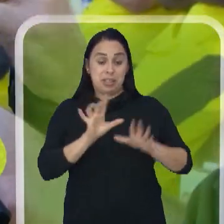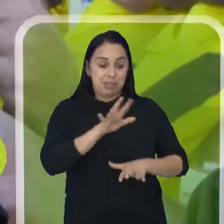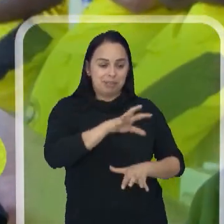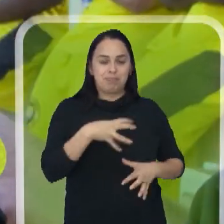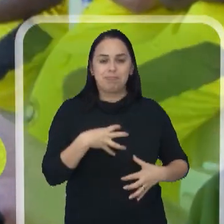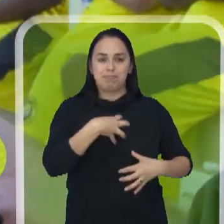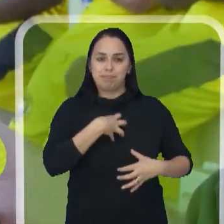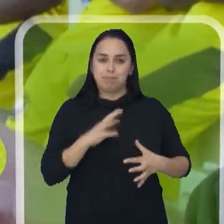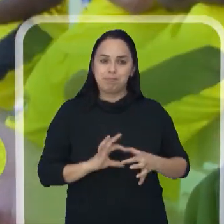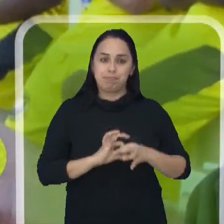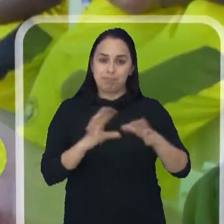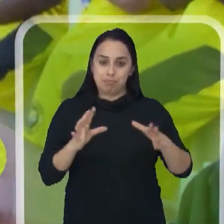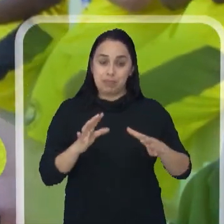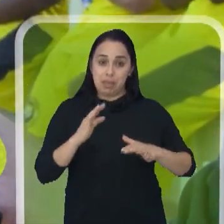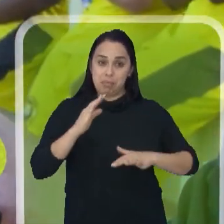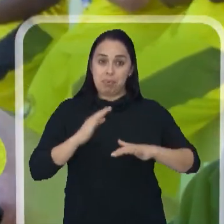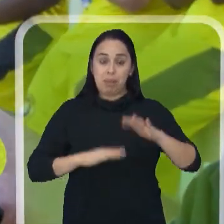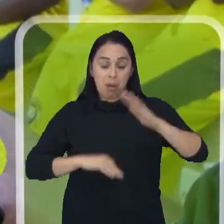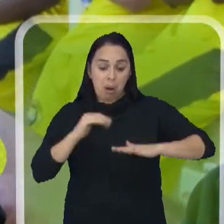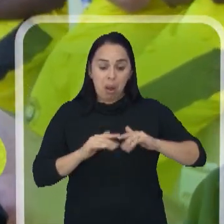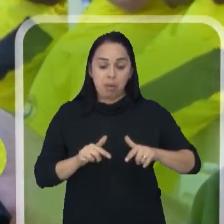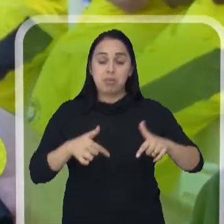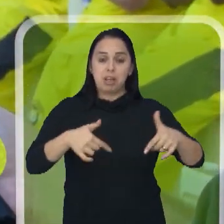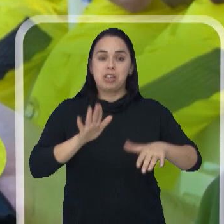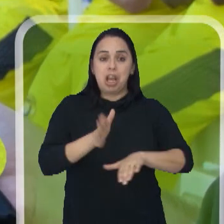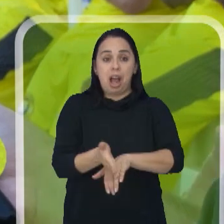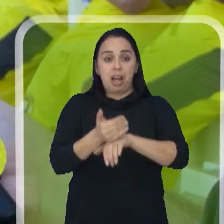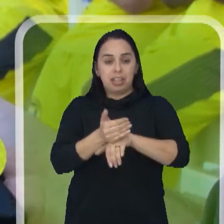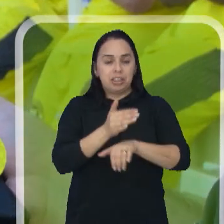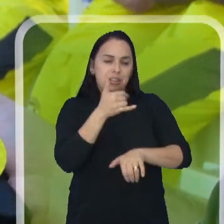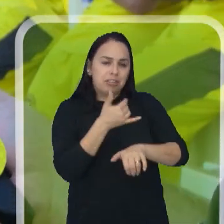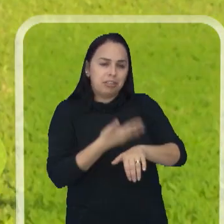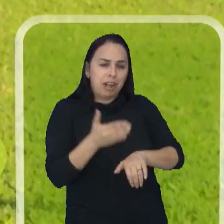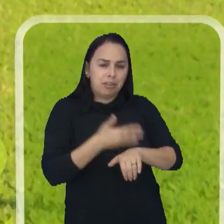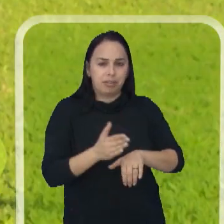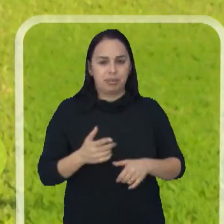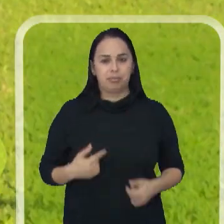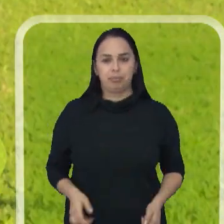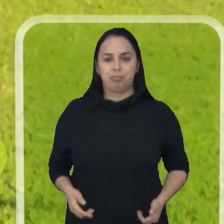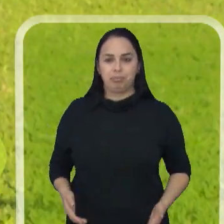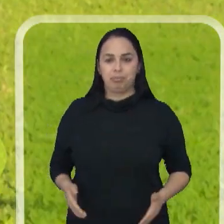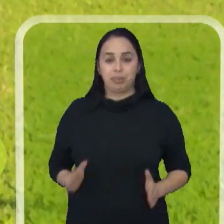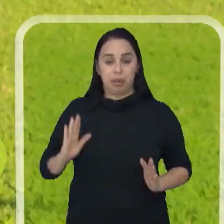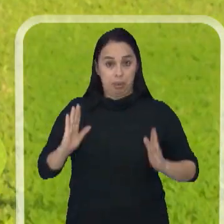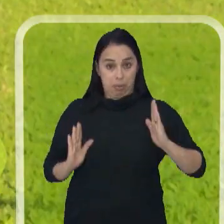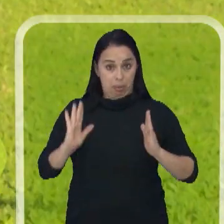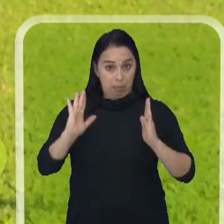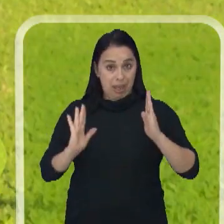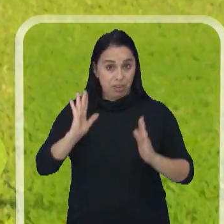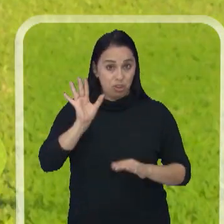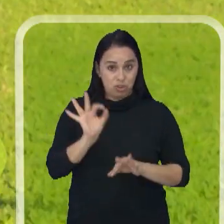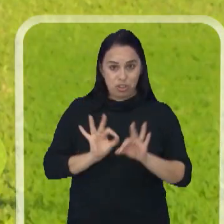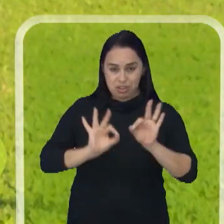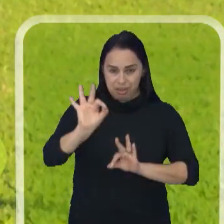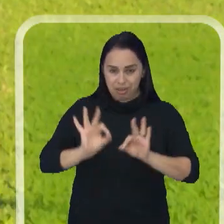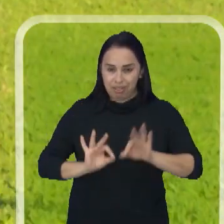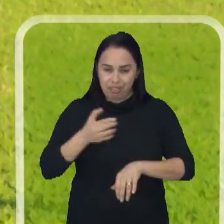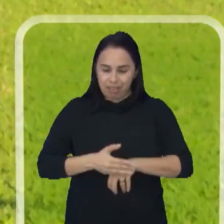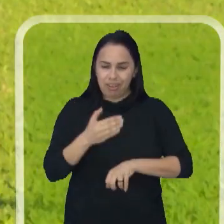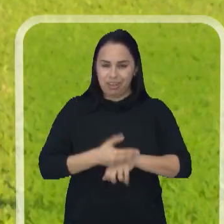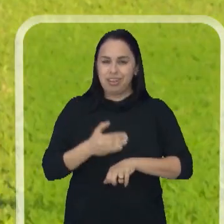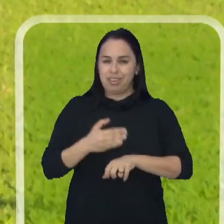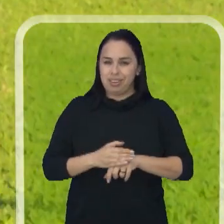atletas de colocarem no gramado aquilo que já conhecem. E vamos ver. Durante esse período de preparação, o Joseense